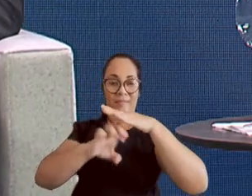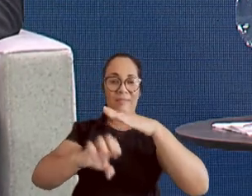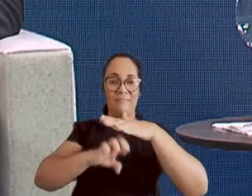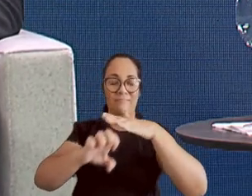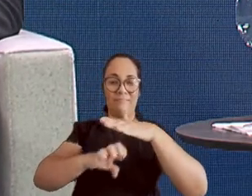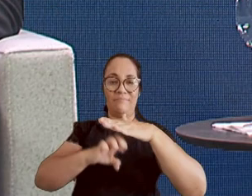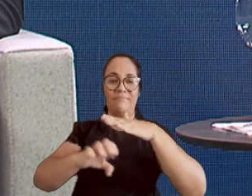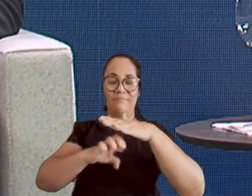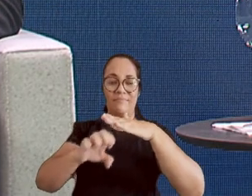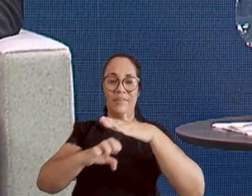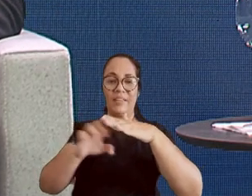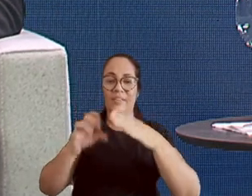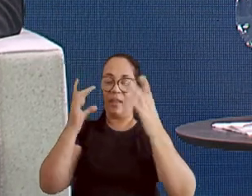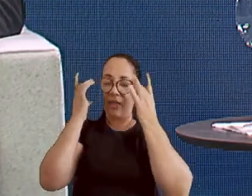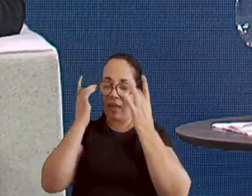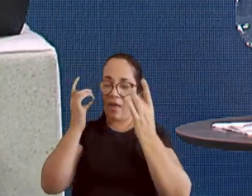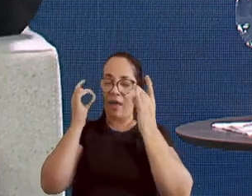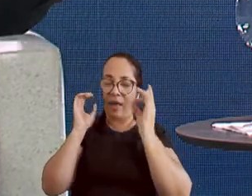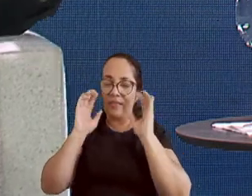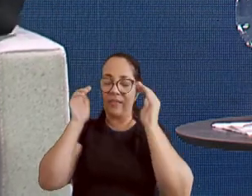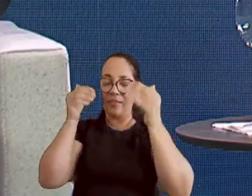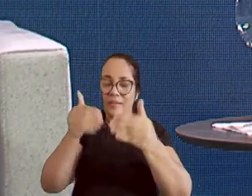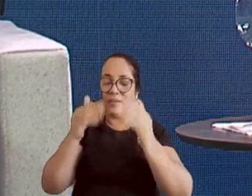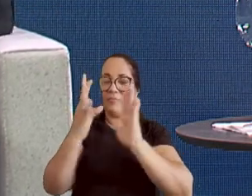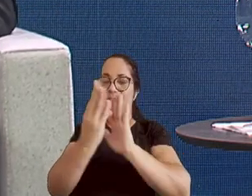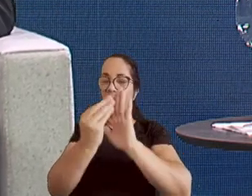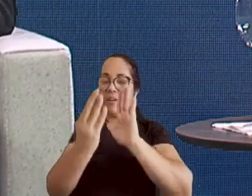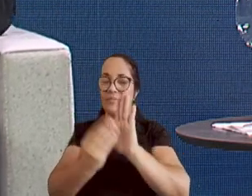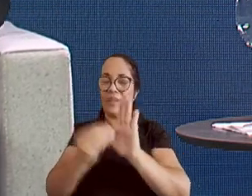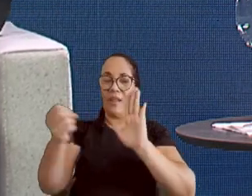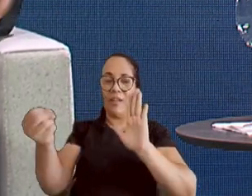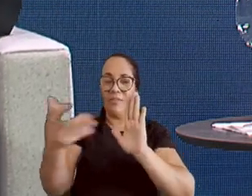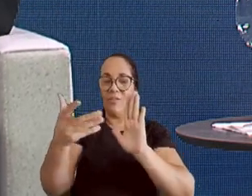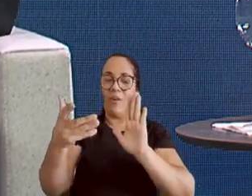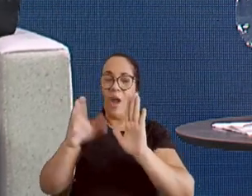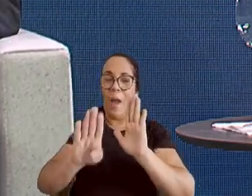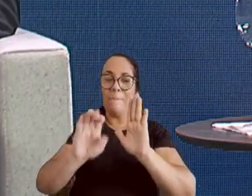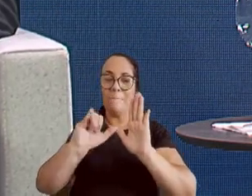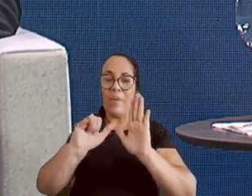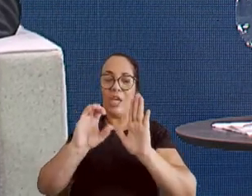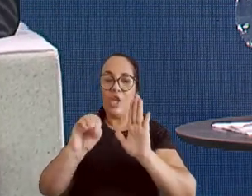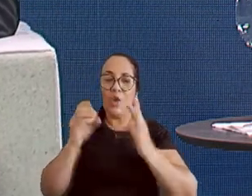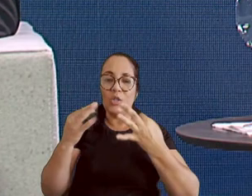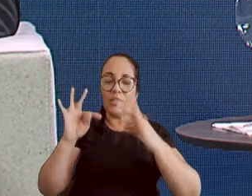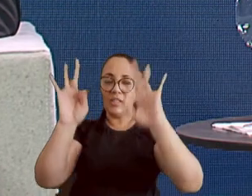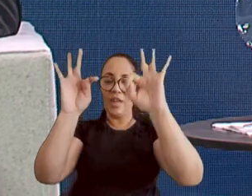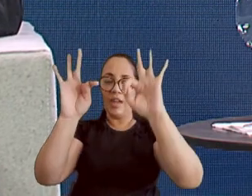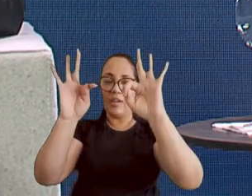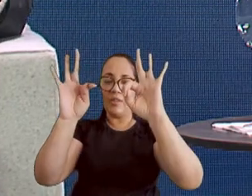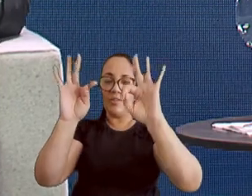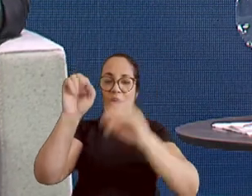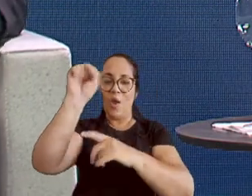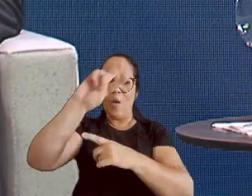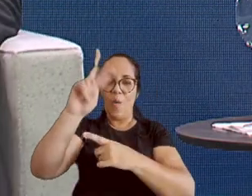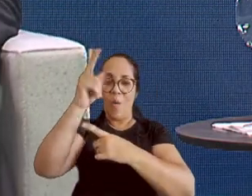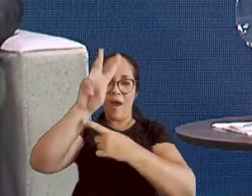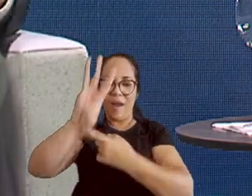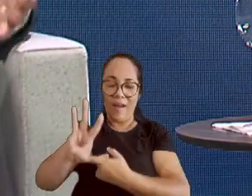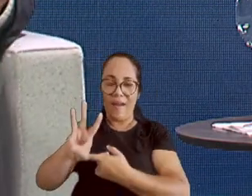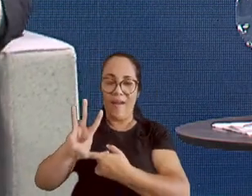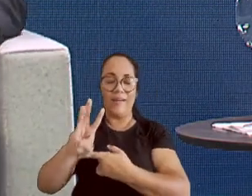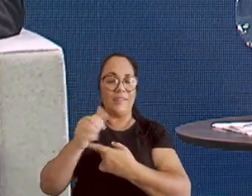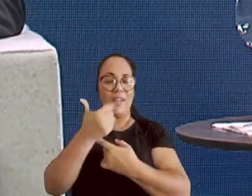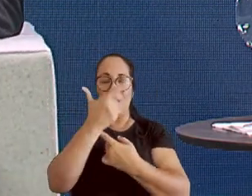muita atenção para agenda de inovação a gente vai da biotecnologia ao hardware passando por lá eu te a gente sempre olha